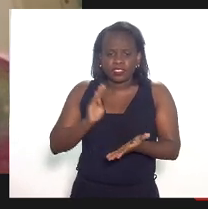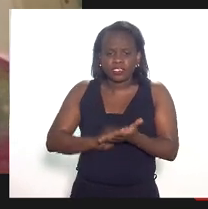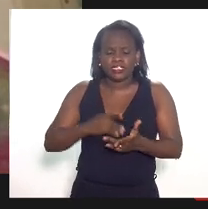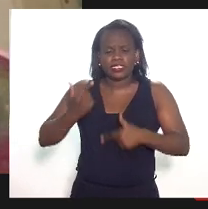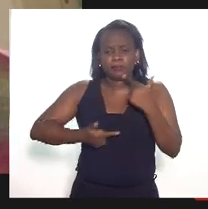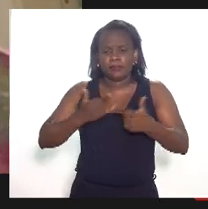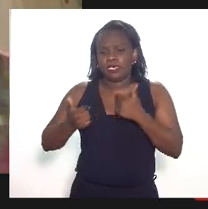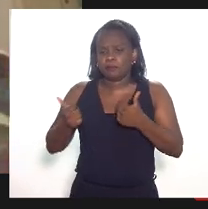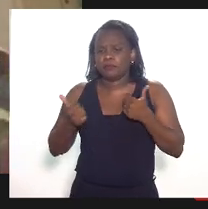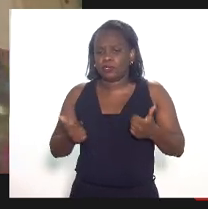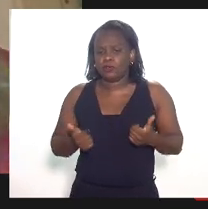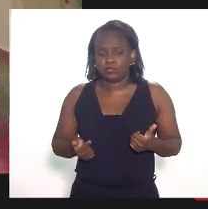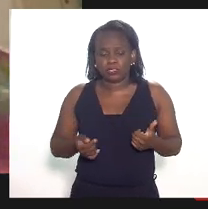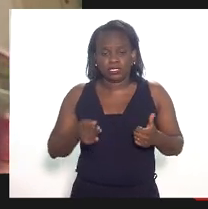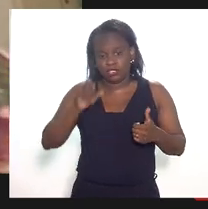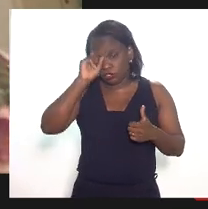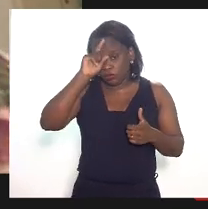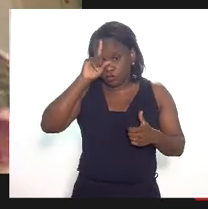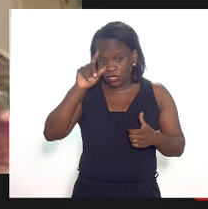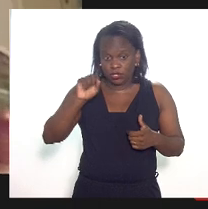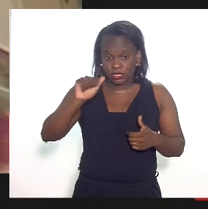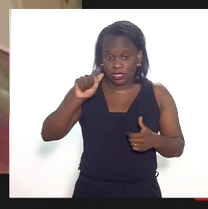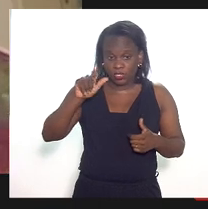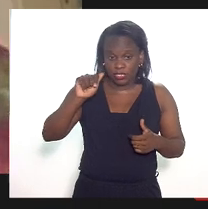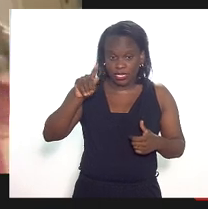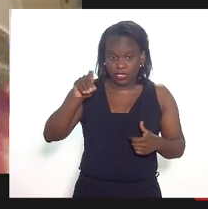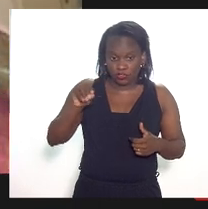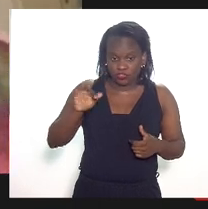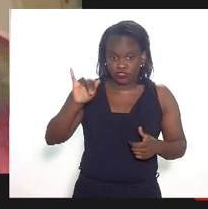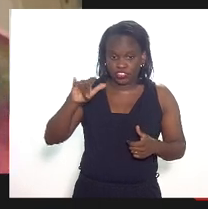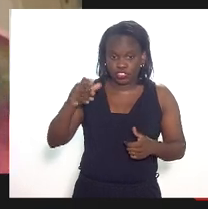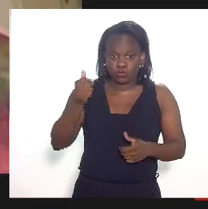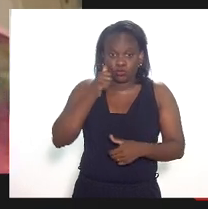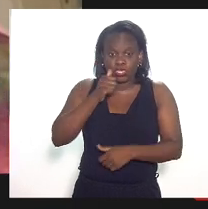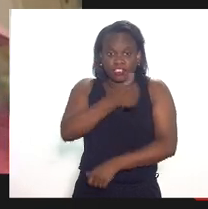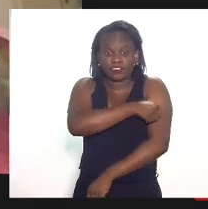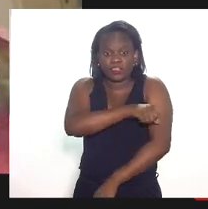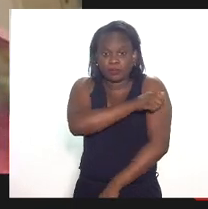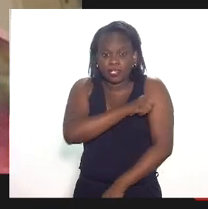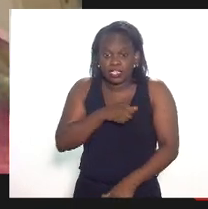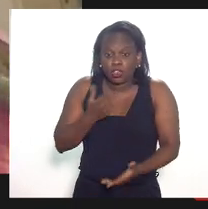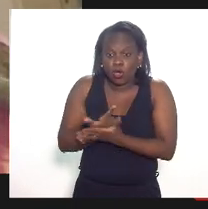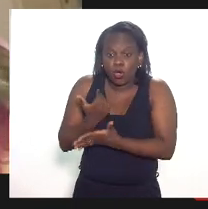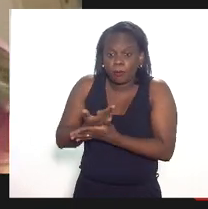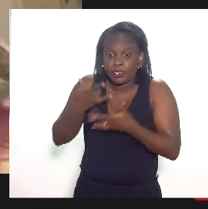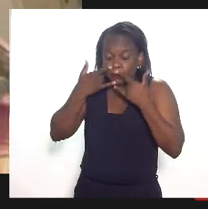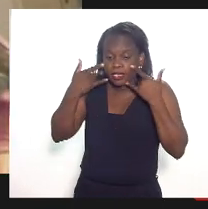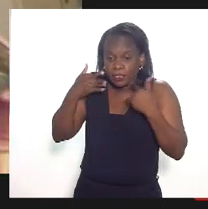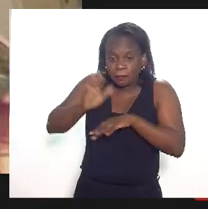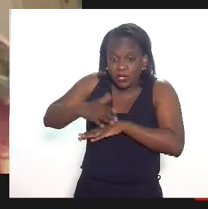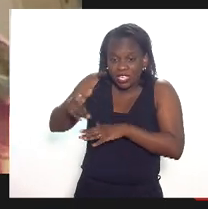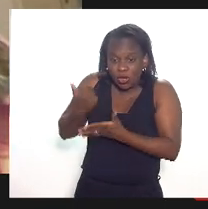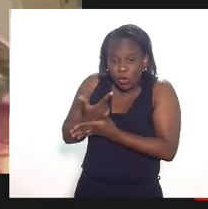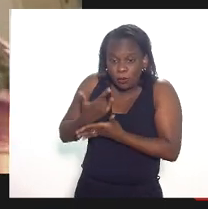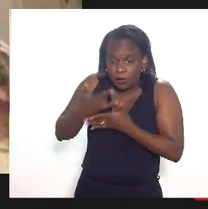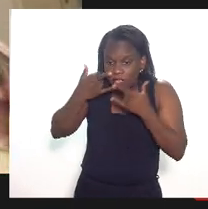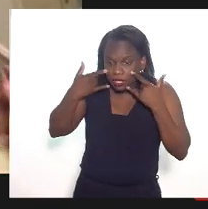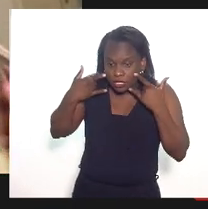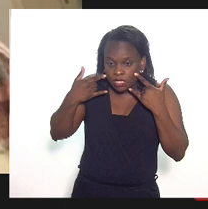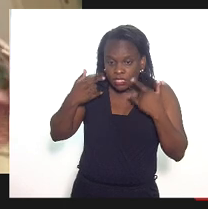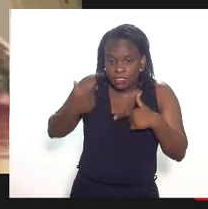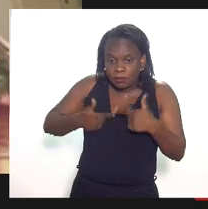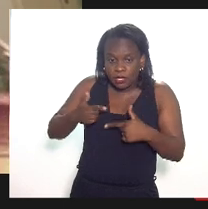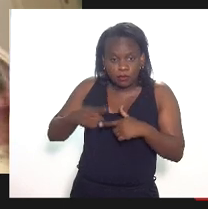condições de trabalho. No próprio Hospital Salgado Filho, as enfermeiras estavam comprando máscara para trabalhar, porque o hospital